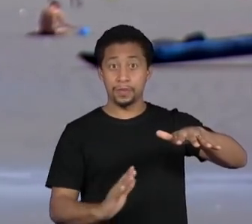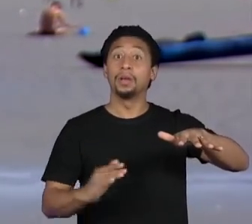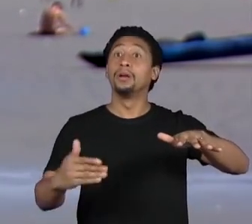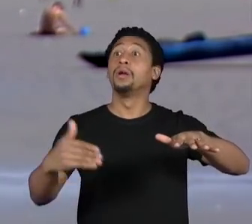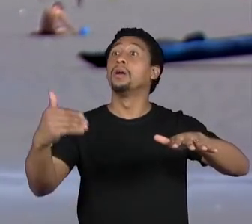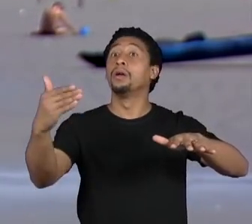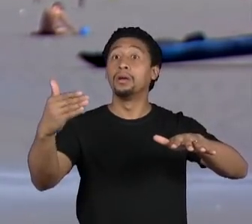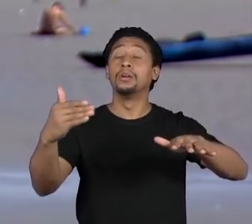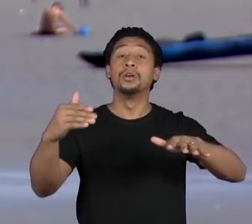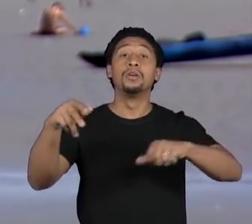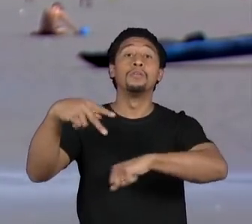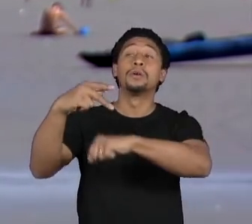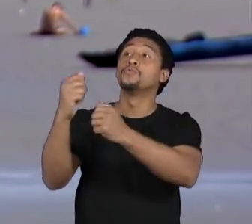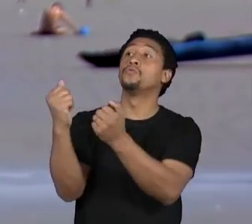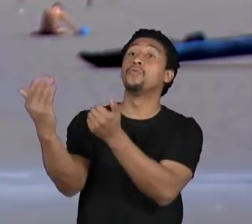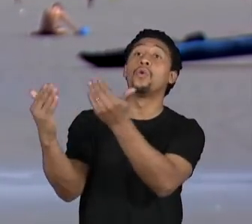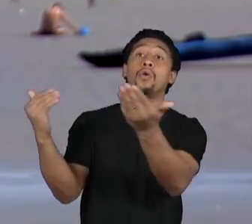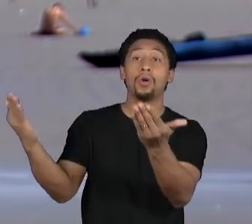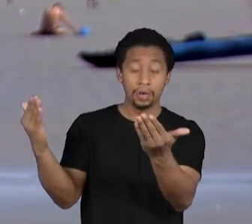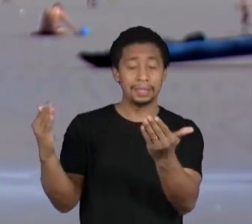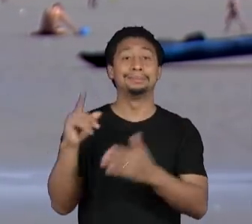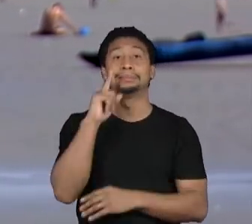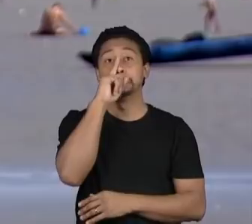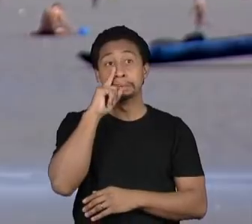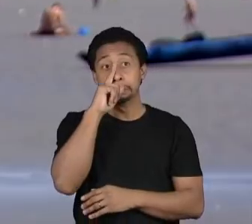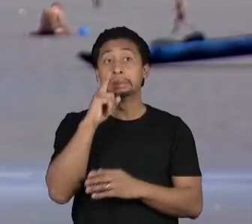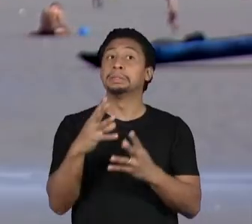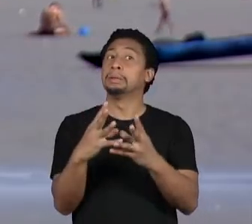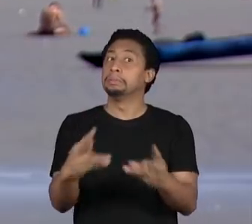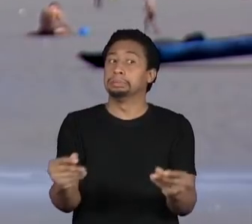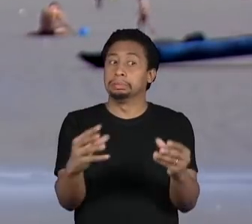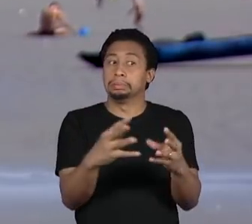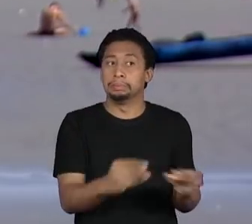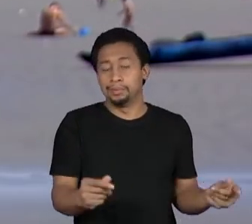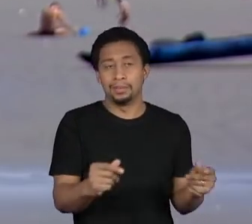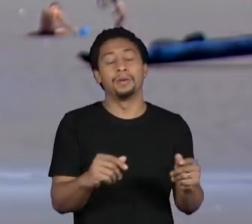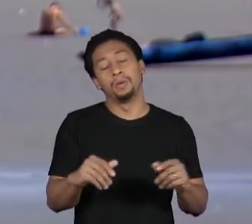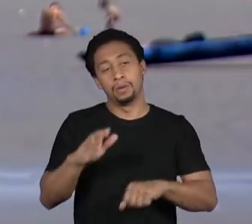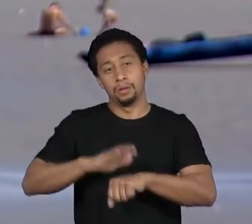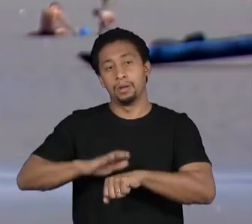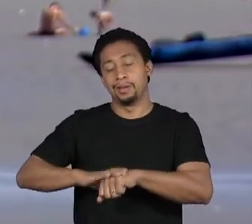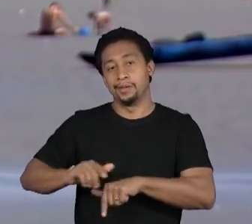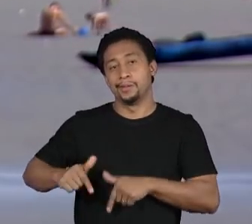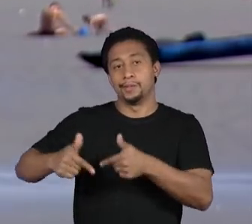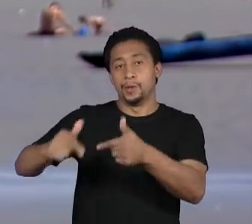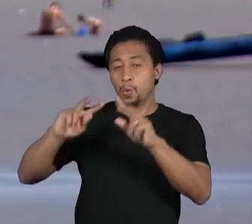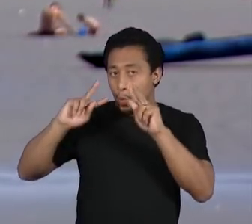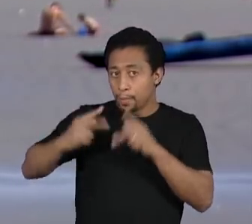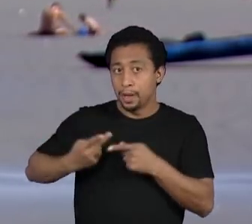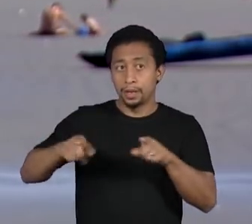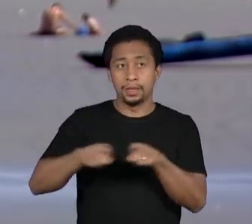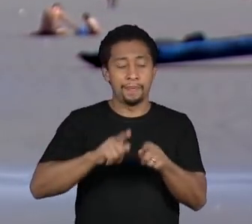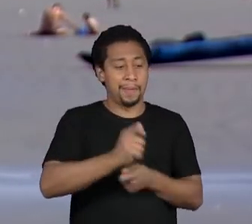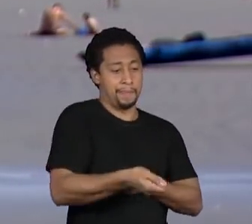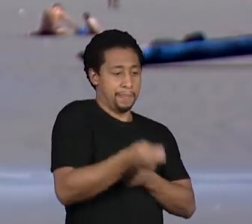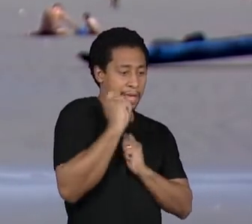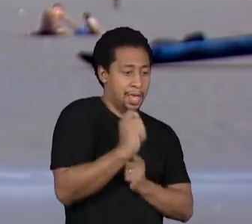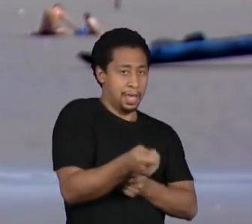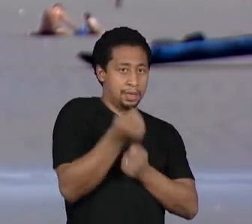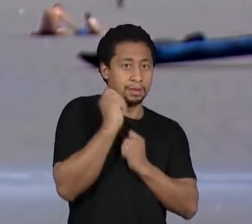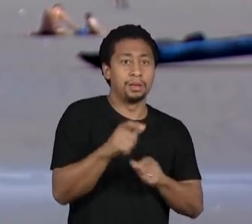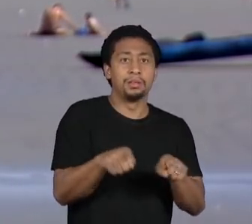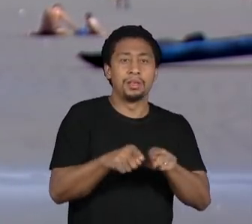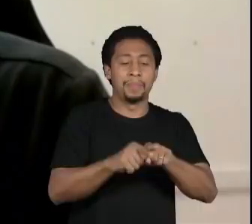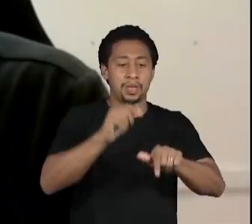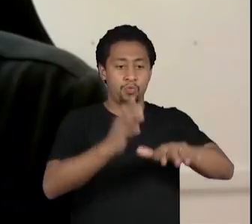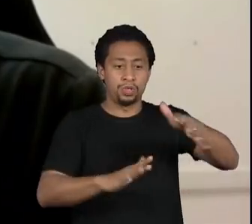ameaçados. Além da crise climática, ações humanas como a sobrepesca e a poluição dos oceanos colocam esses animais